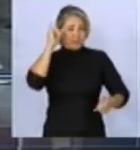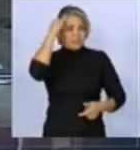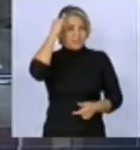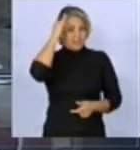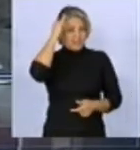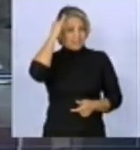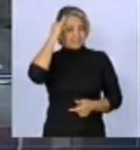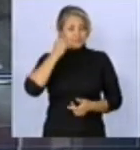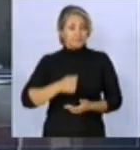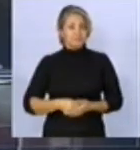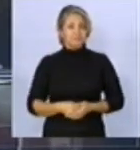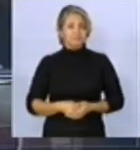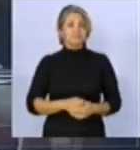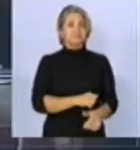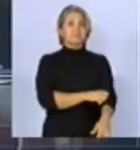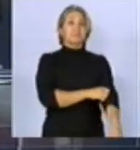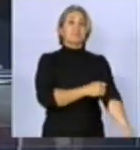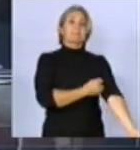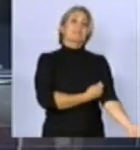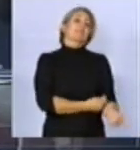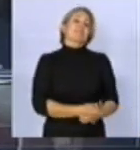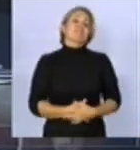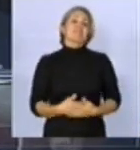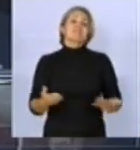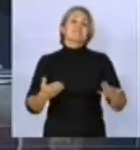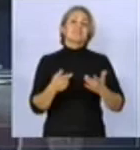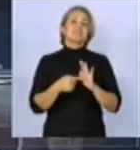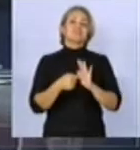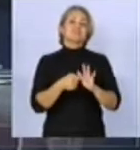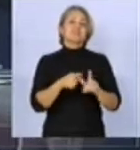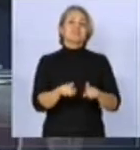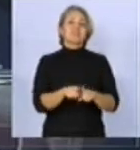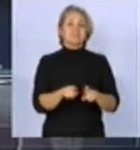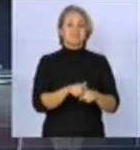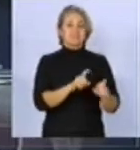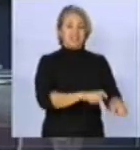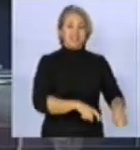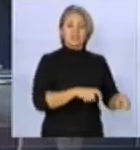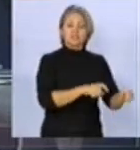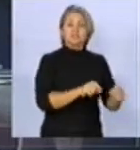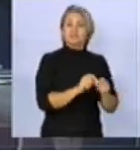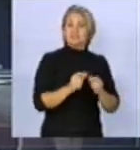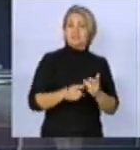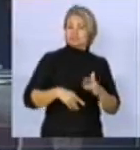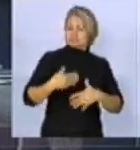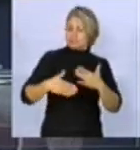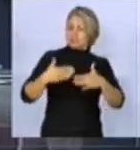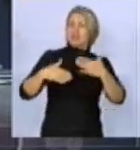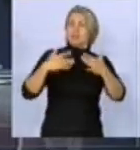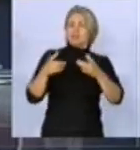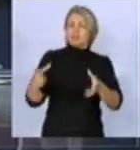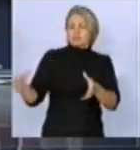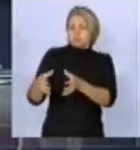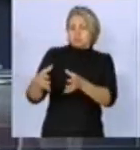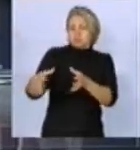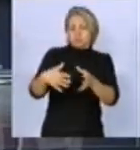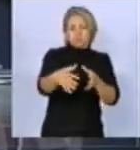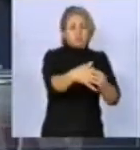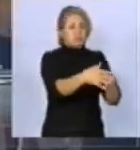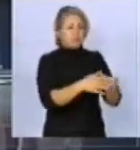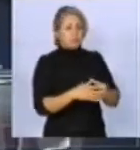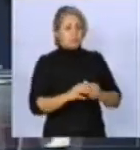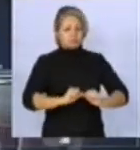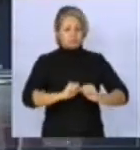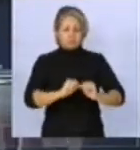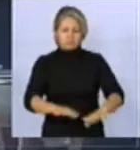a Síria mas eu vou passar isso é com a na pecuária ou na agricultura que é que faz continuamente ela está juntando o material Mateus tá